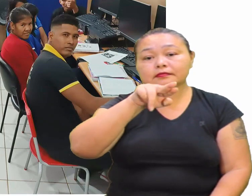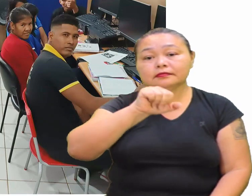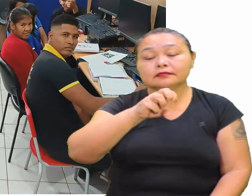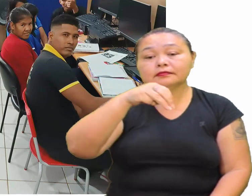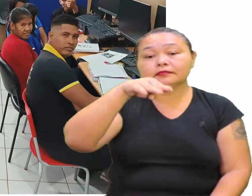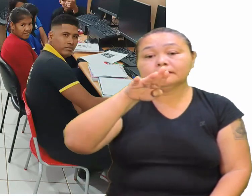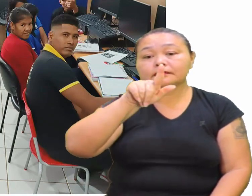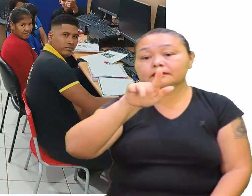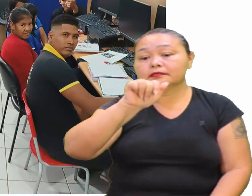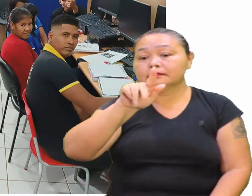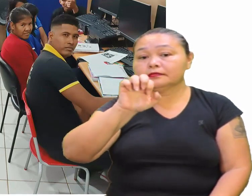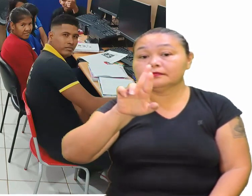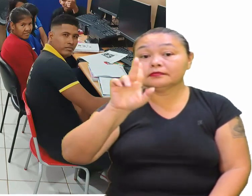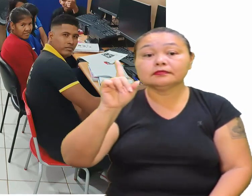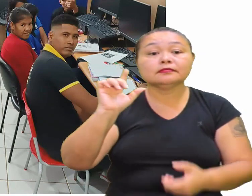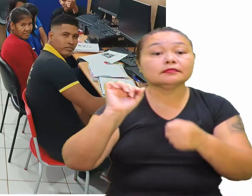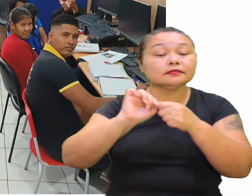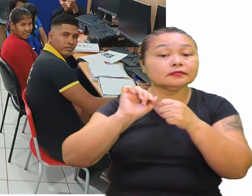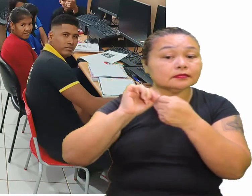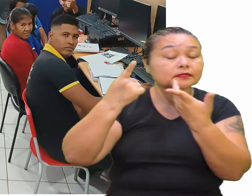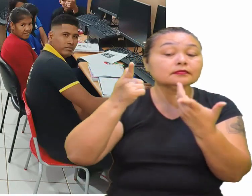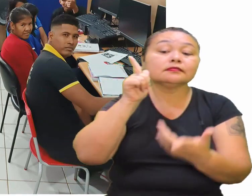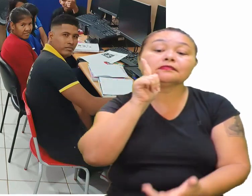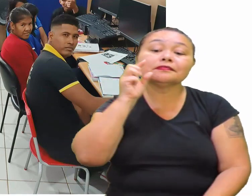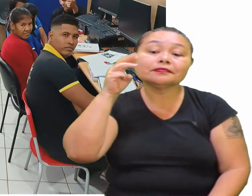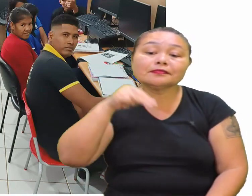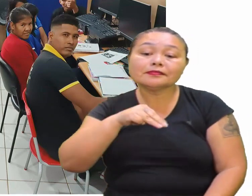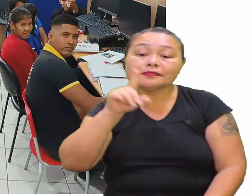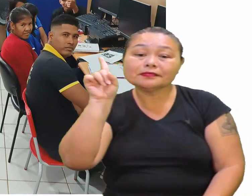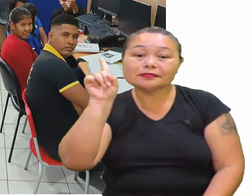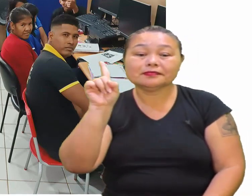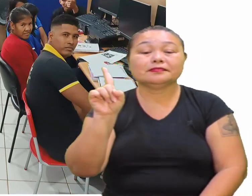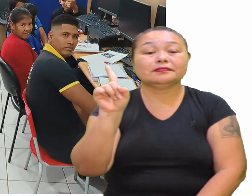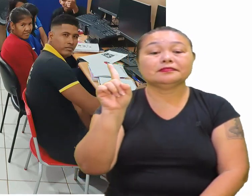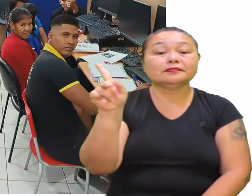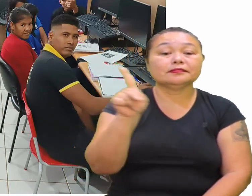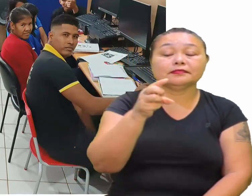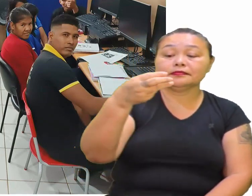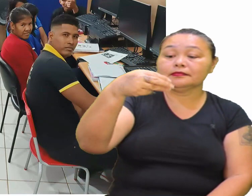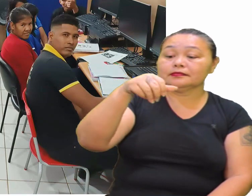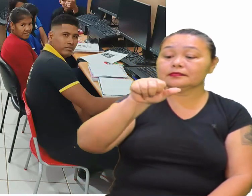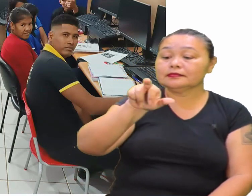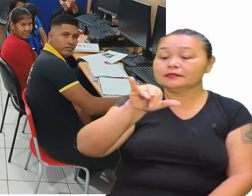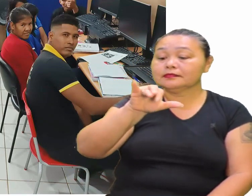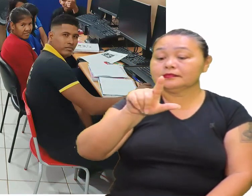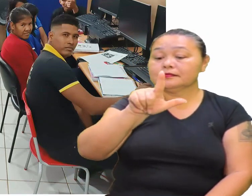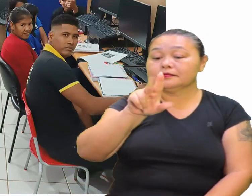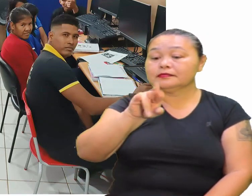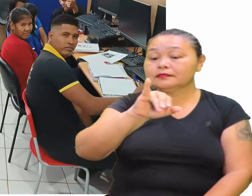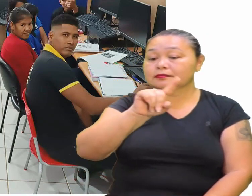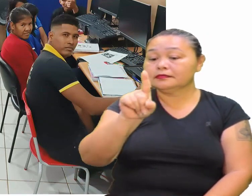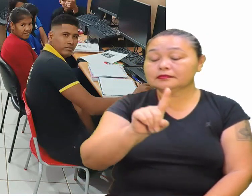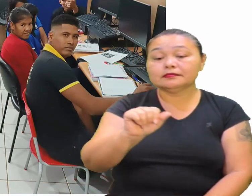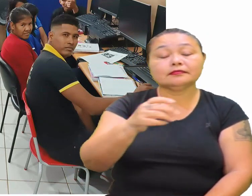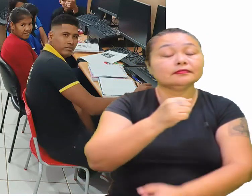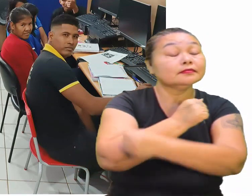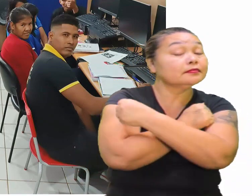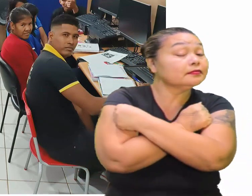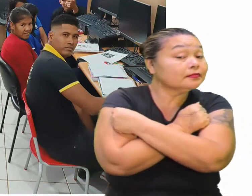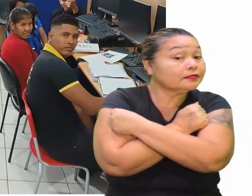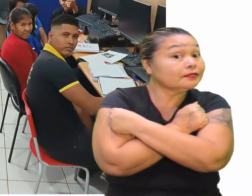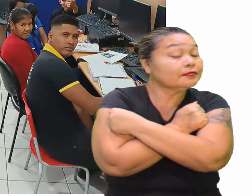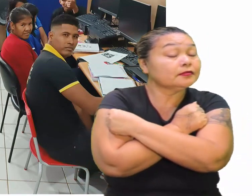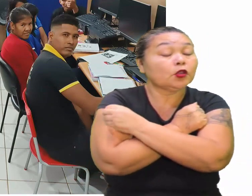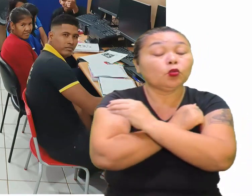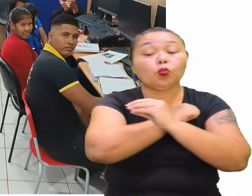De Melgar. Surpresa! Qualquer dia a gente faz uma surpresa para vocês. Da professora Maria Luísa, um grande